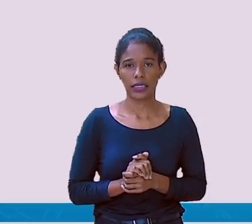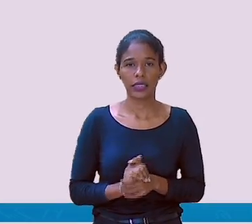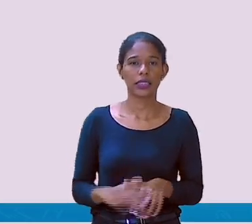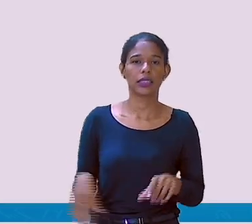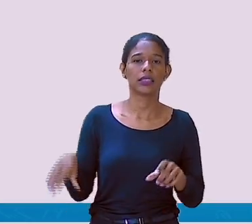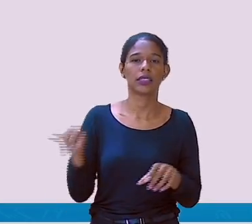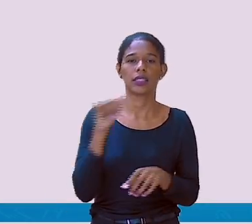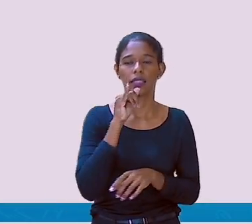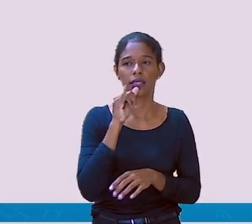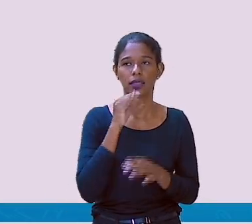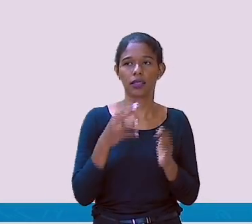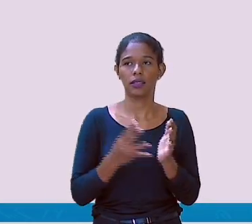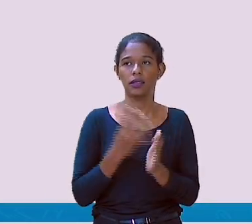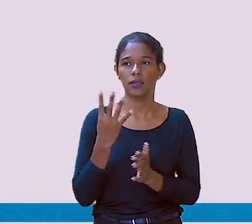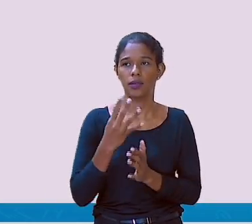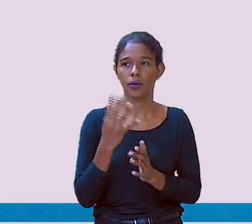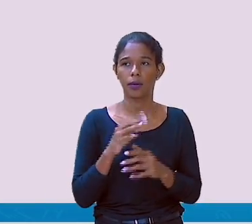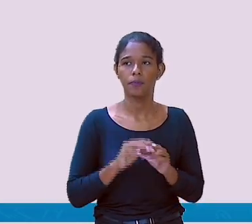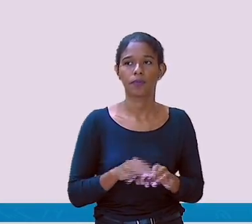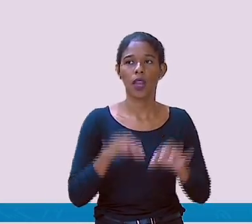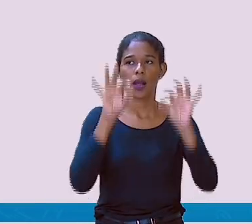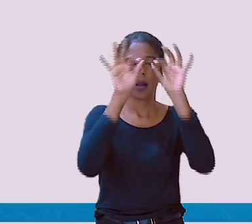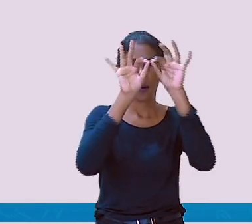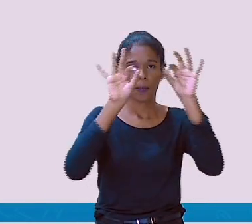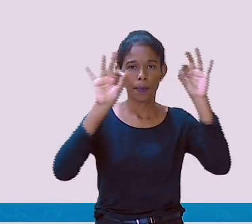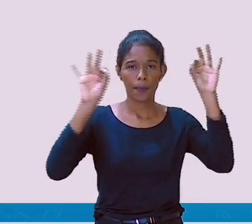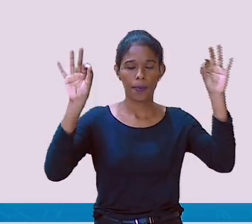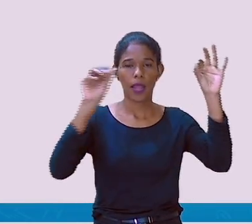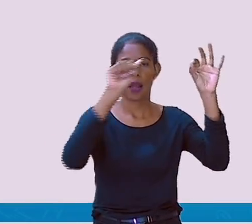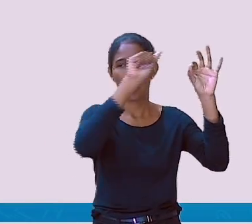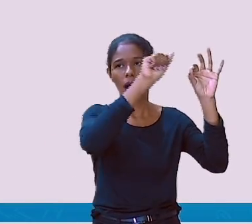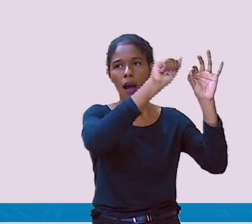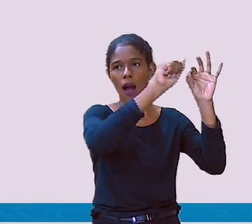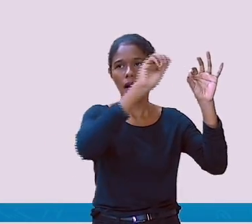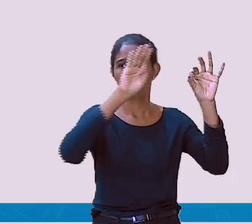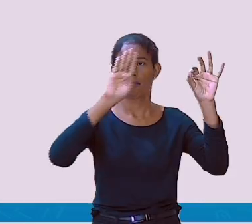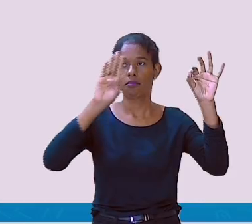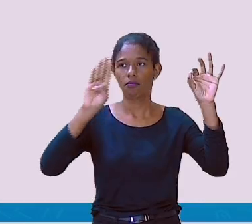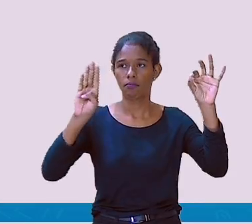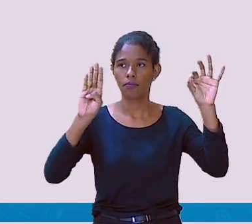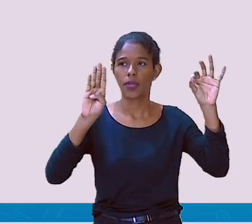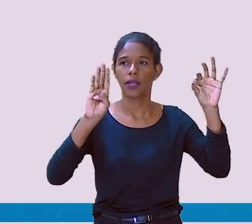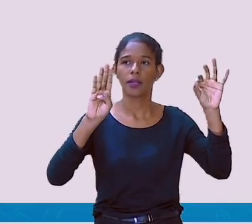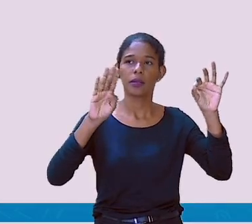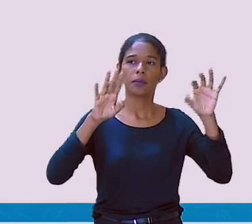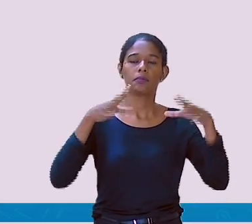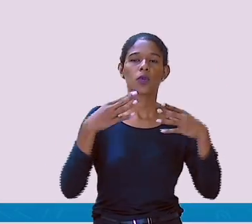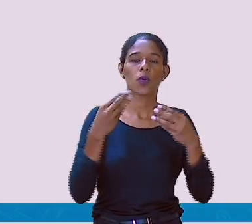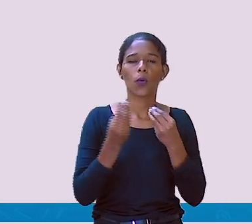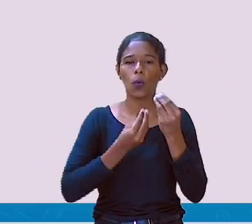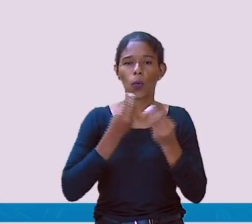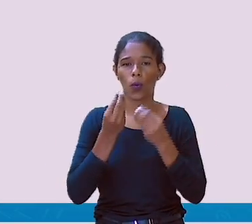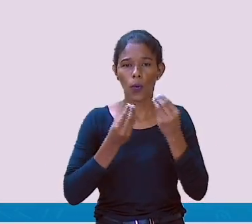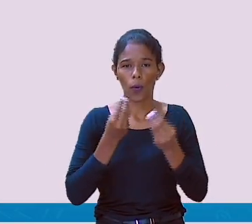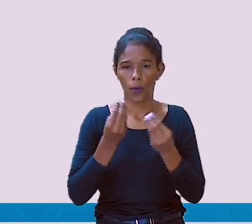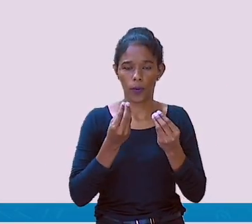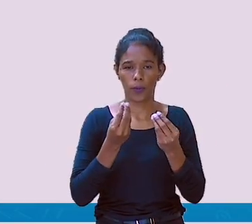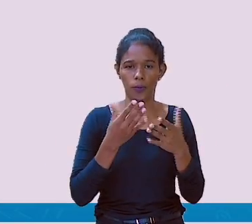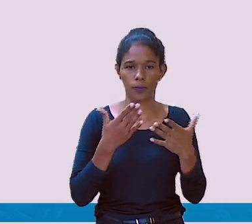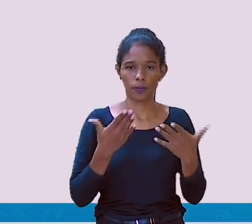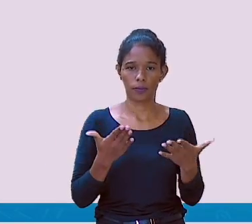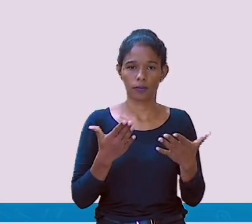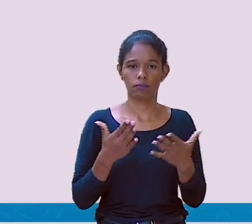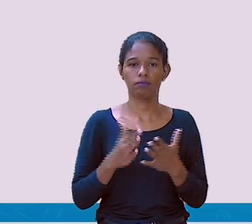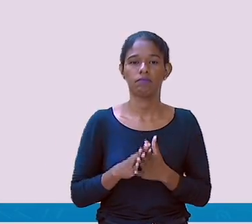seguir. Sabendo que os segmentos são proporcionais na ordem dada. Ou